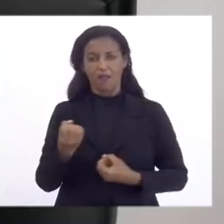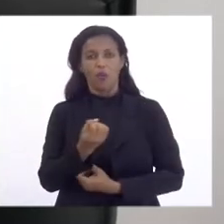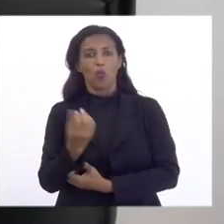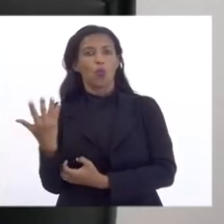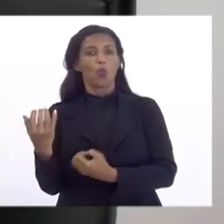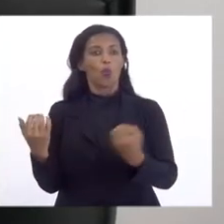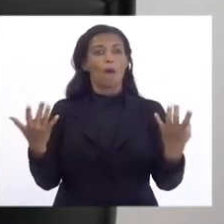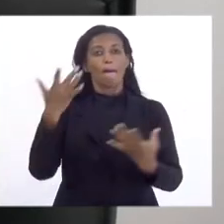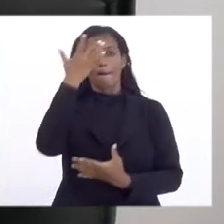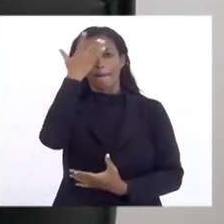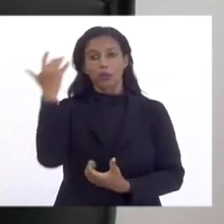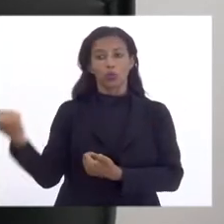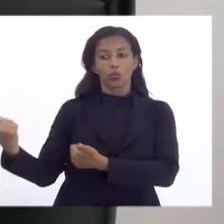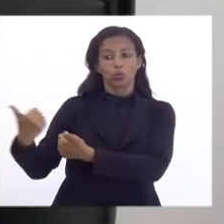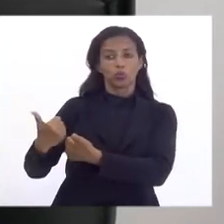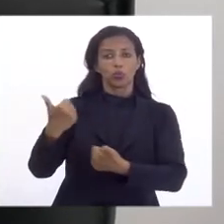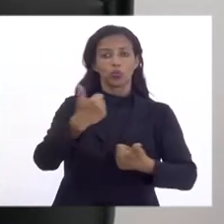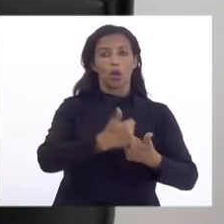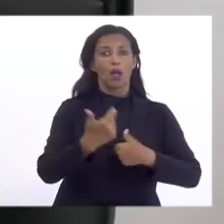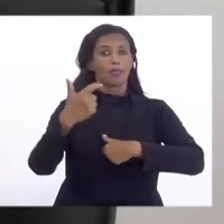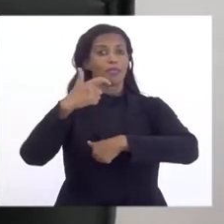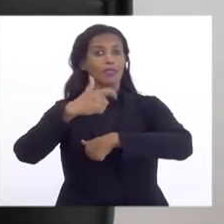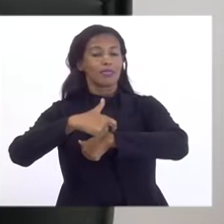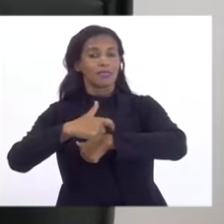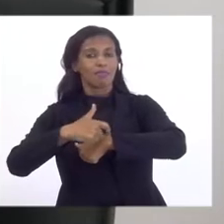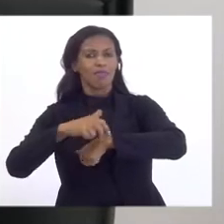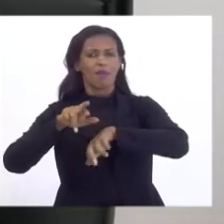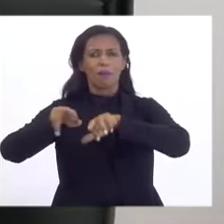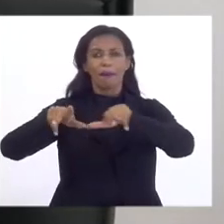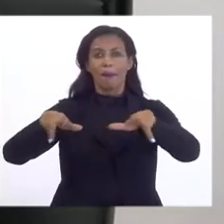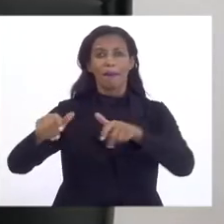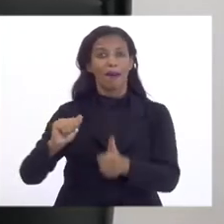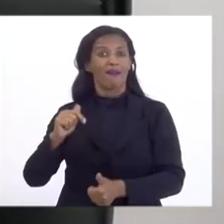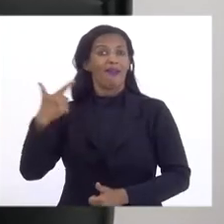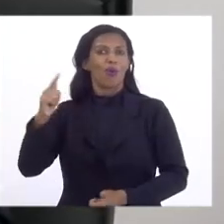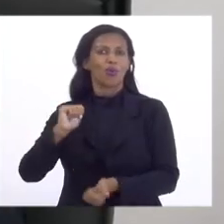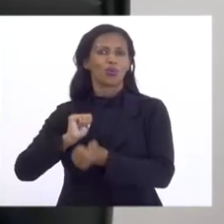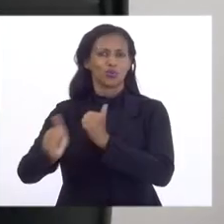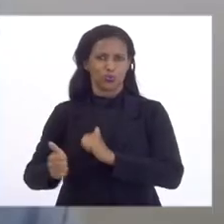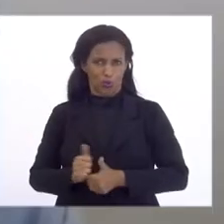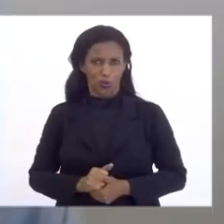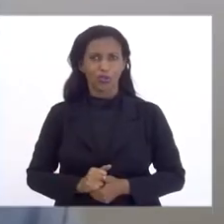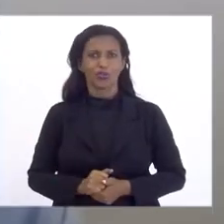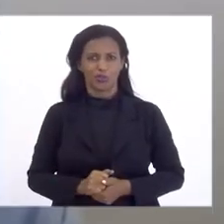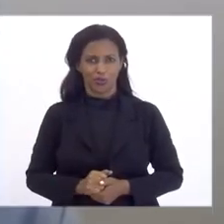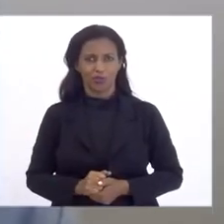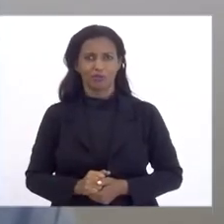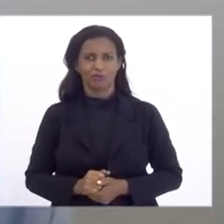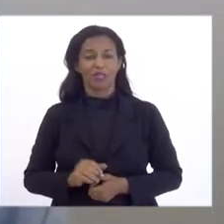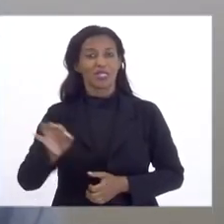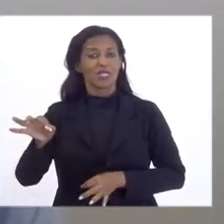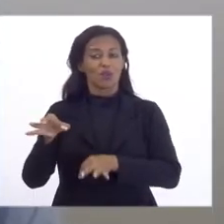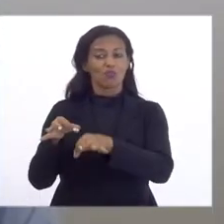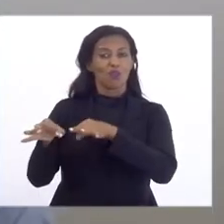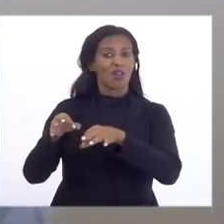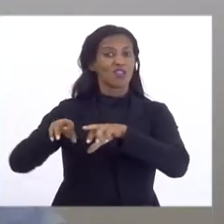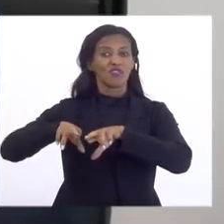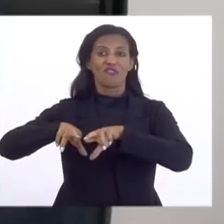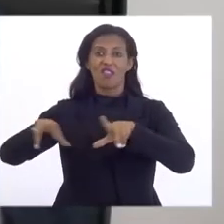jogadores, substituição, tempo, impedimento, o jogo é outro. Futebol então, de areia. São modalidades diferentes? São modalidades.